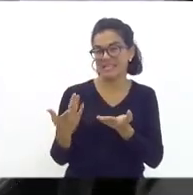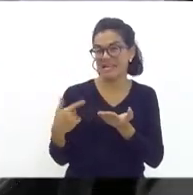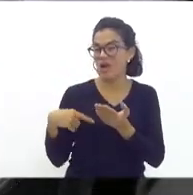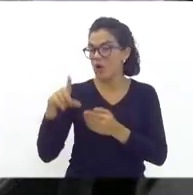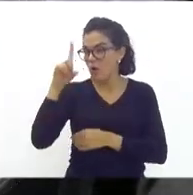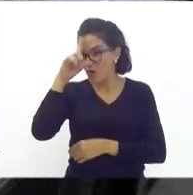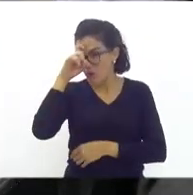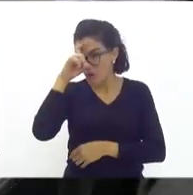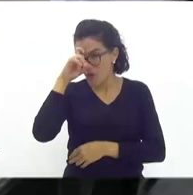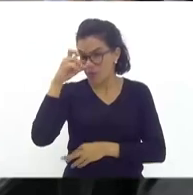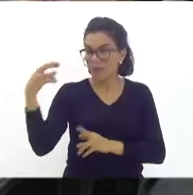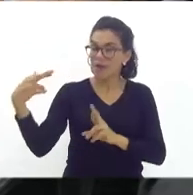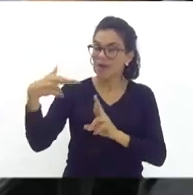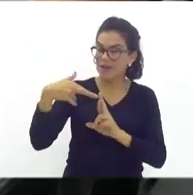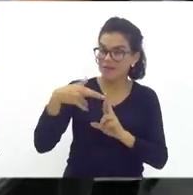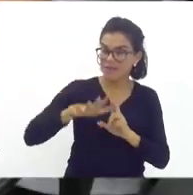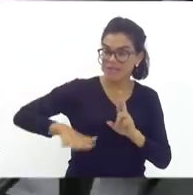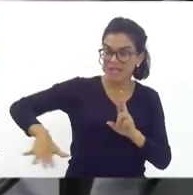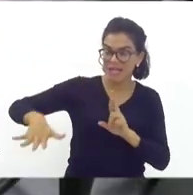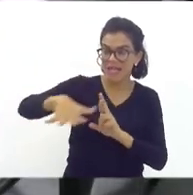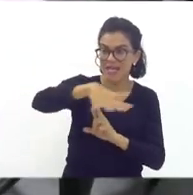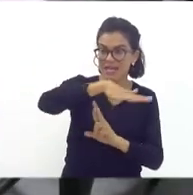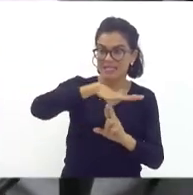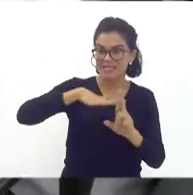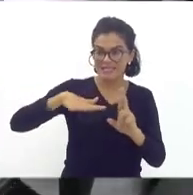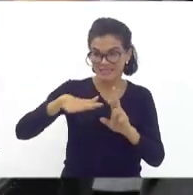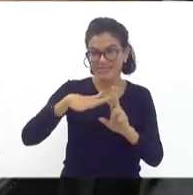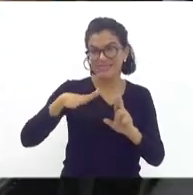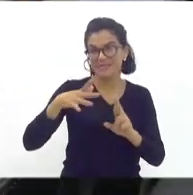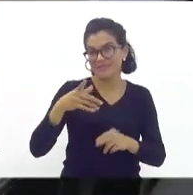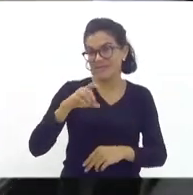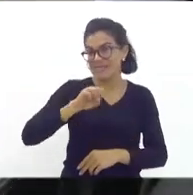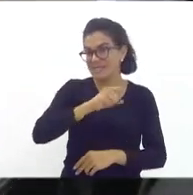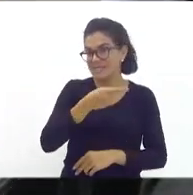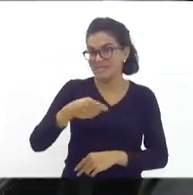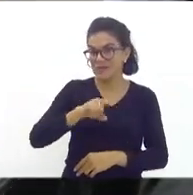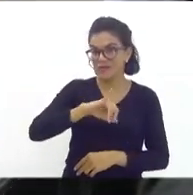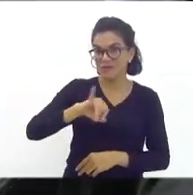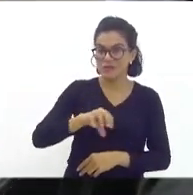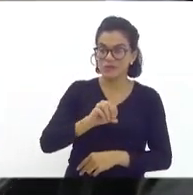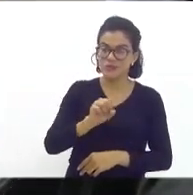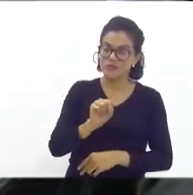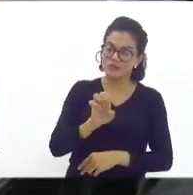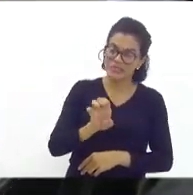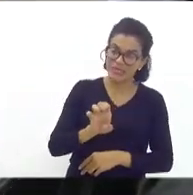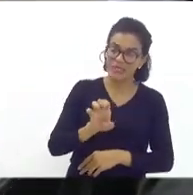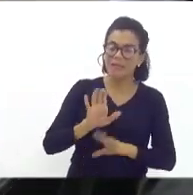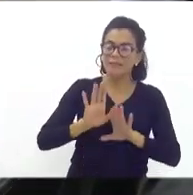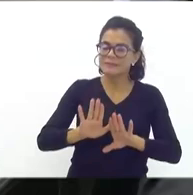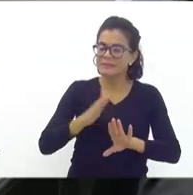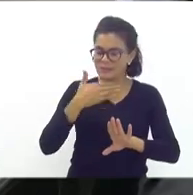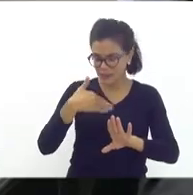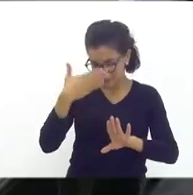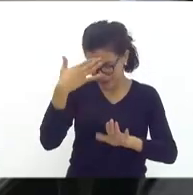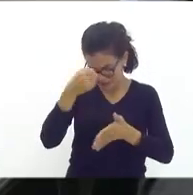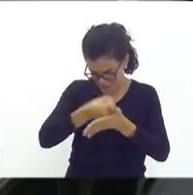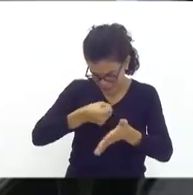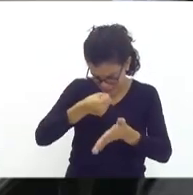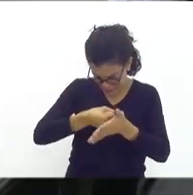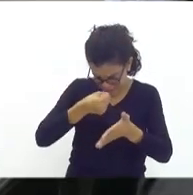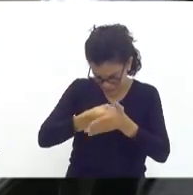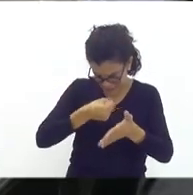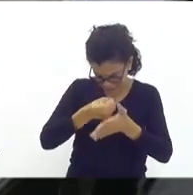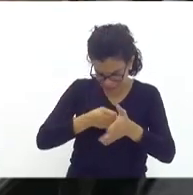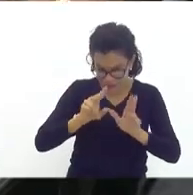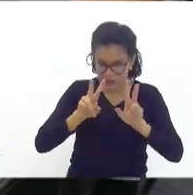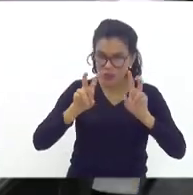hospital que é referência em toda região referência o hospital São José do Avaí mas eu fui entender depois que eu debrucei sobre